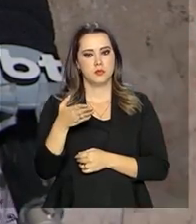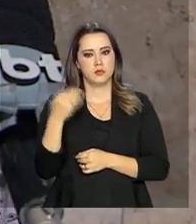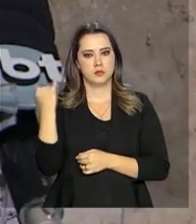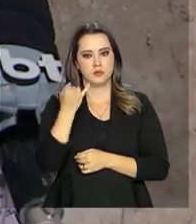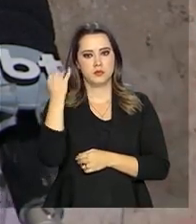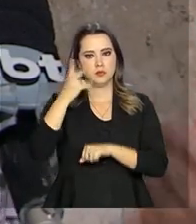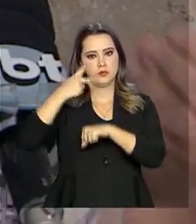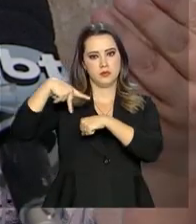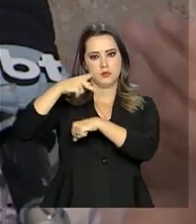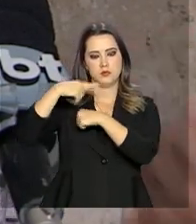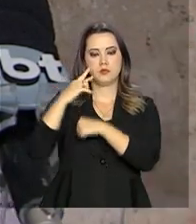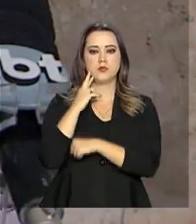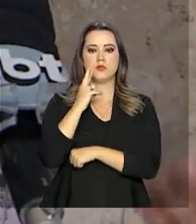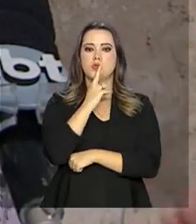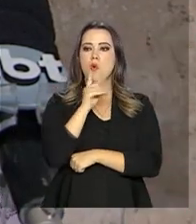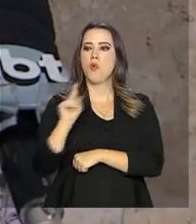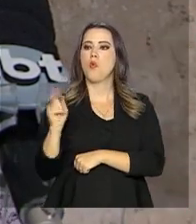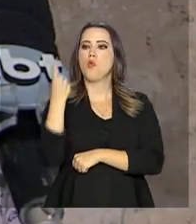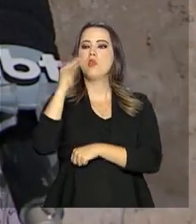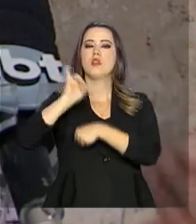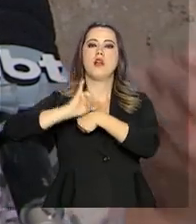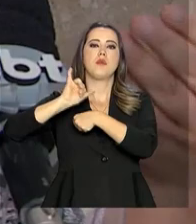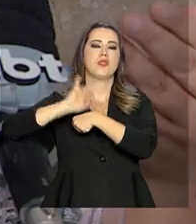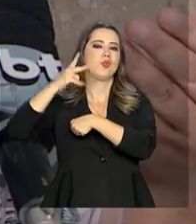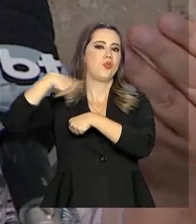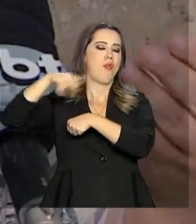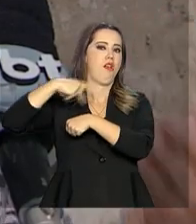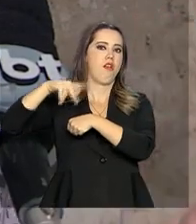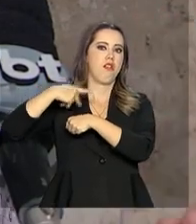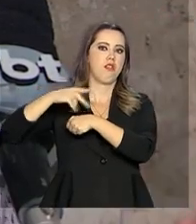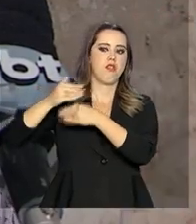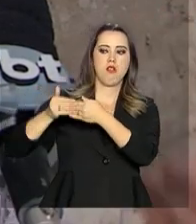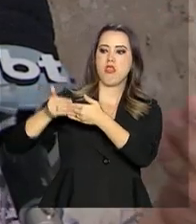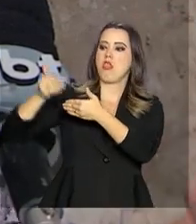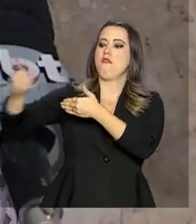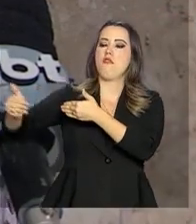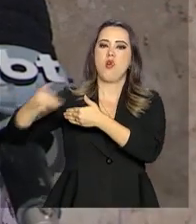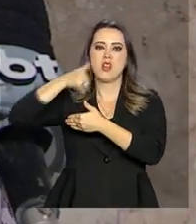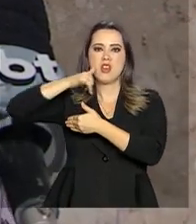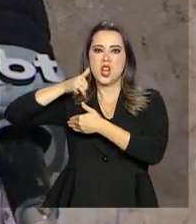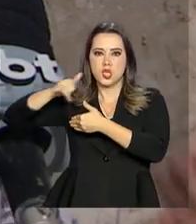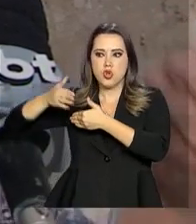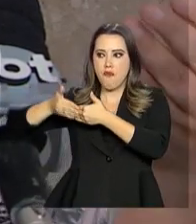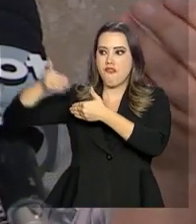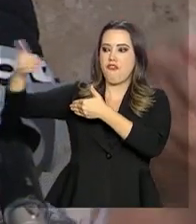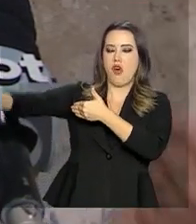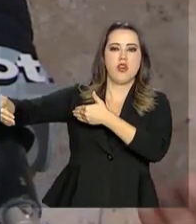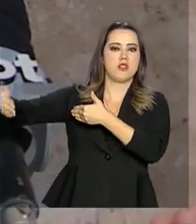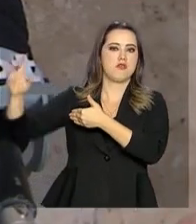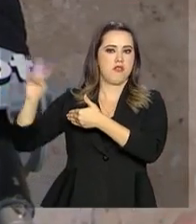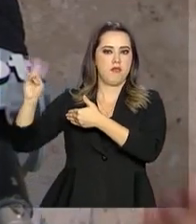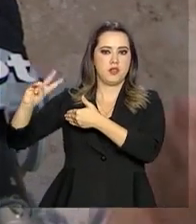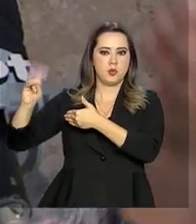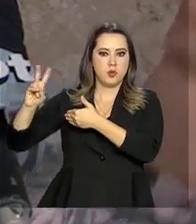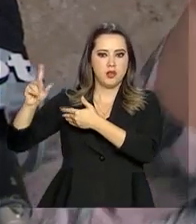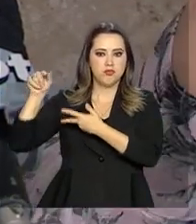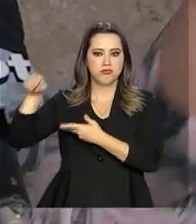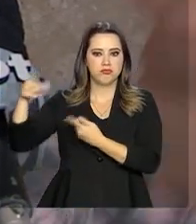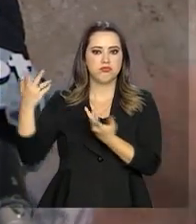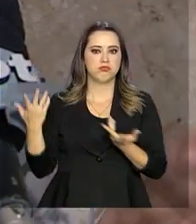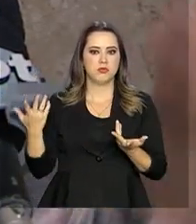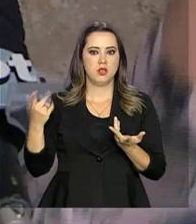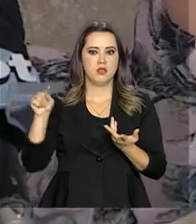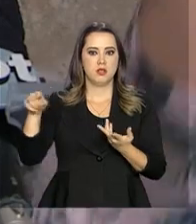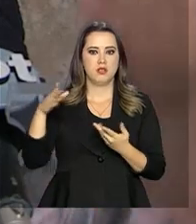para o país. Roraima é a única capital do país que não é interligada ao sistema nacional. É uma capital que